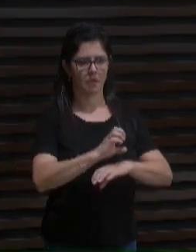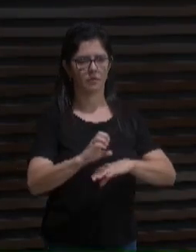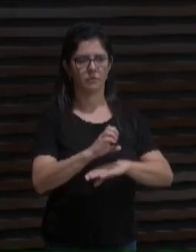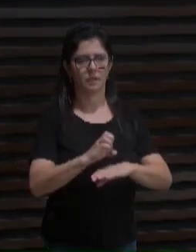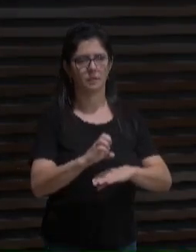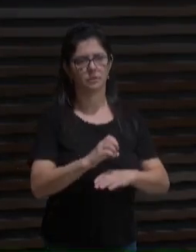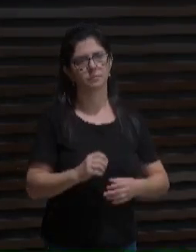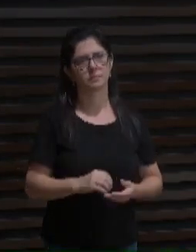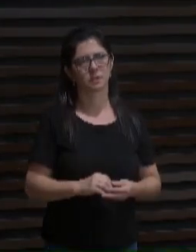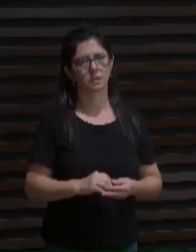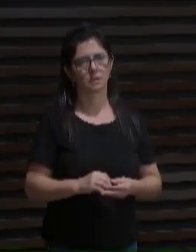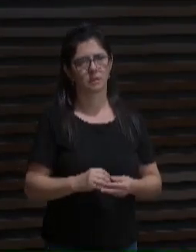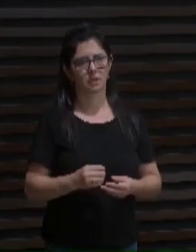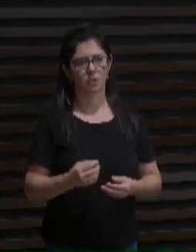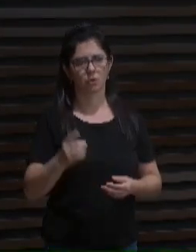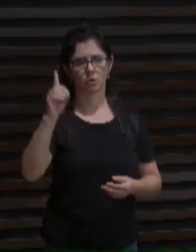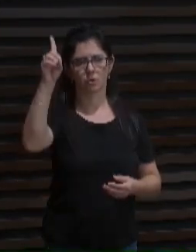Nos predestinou